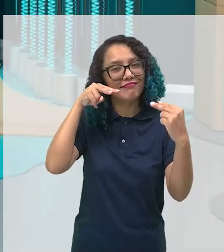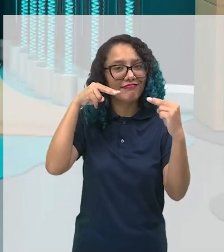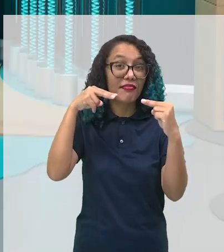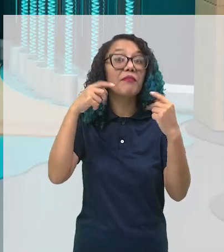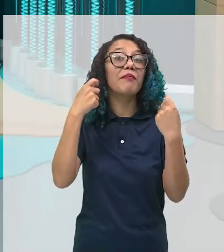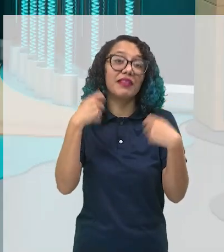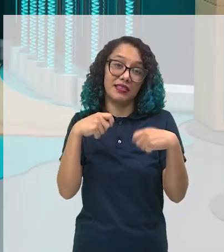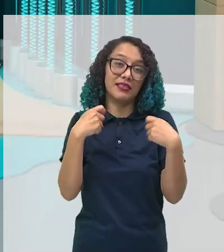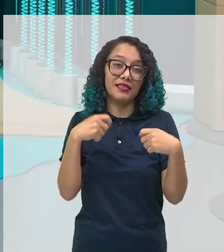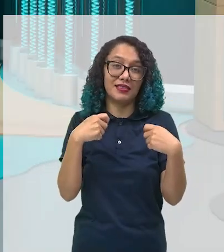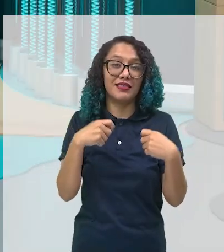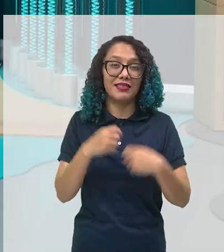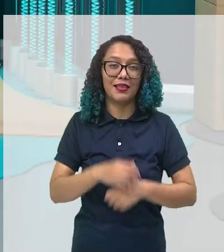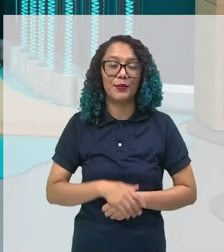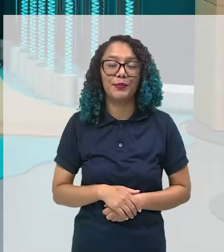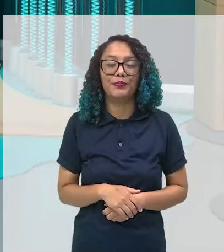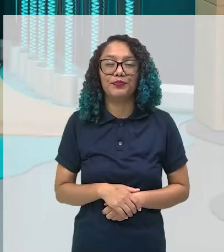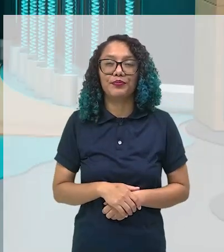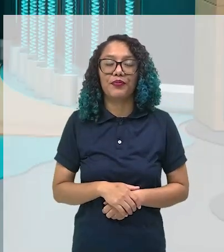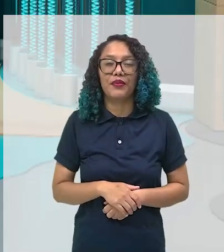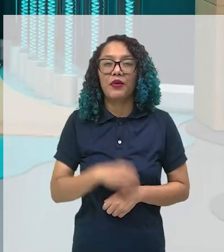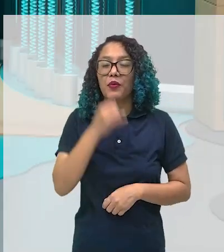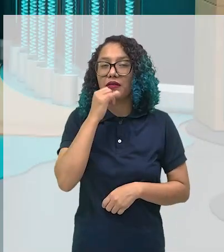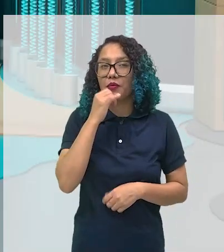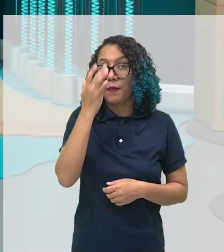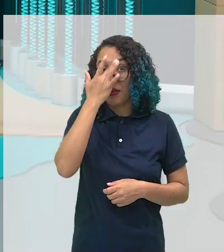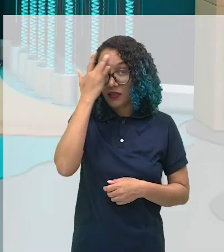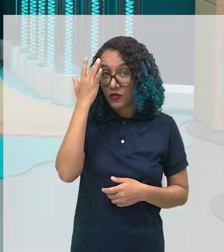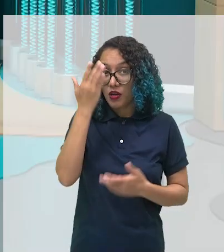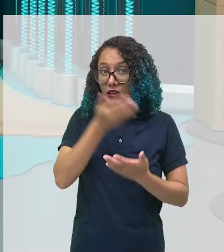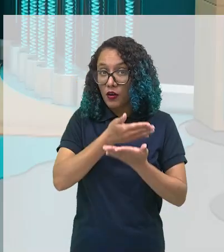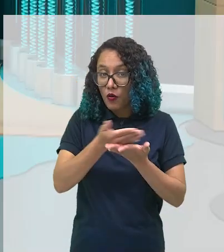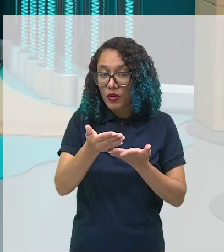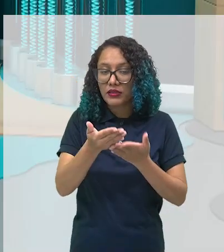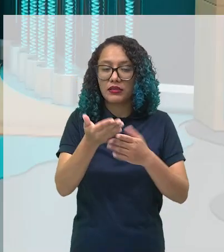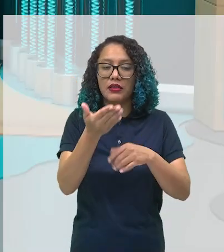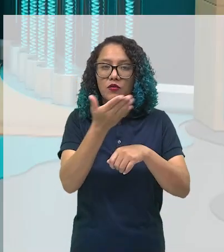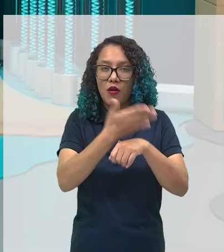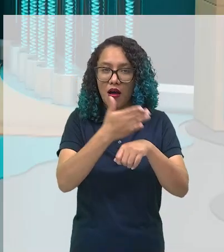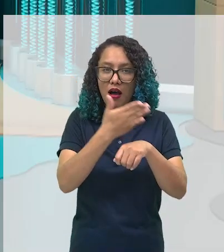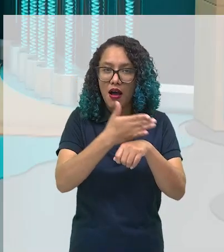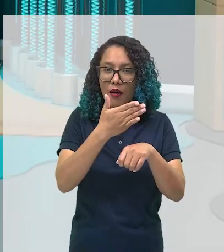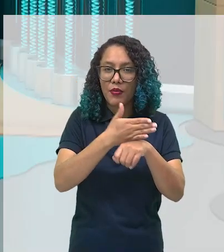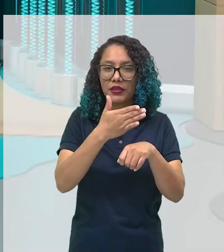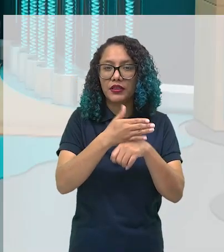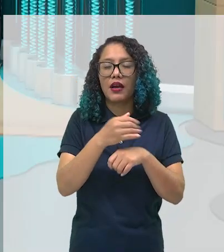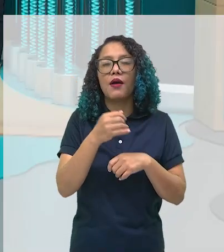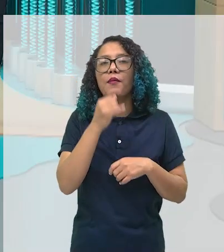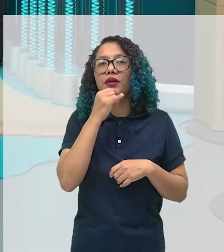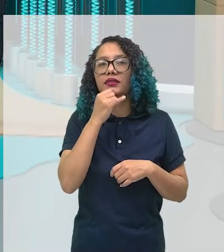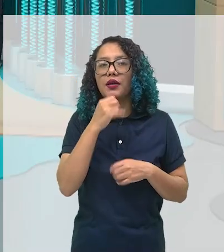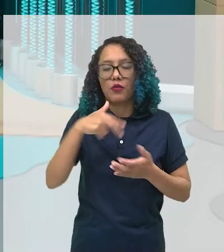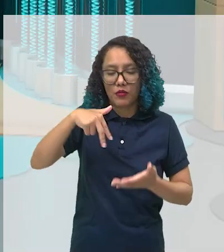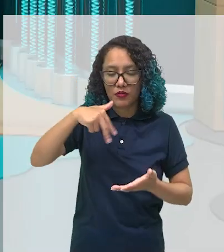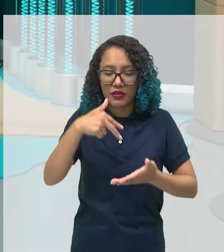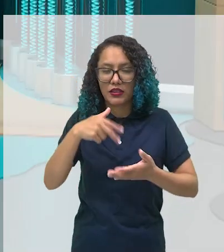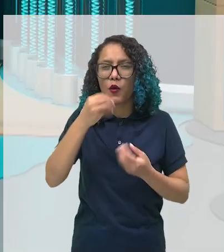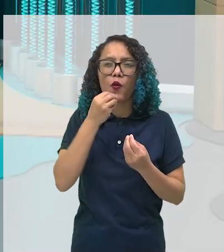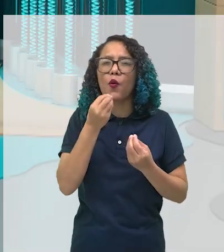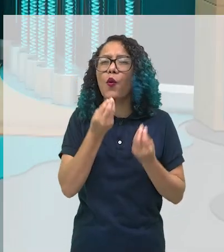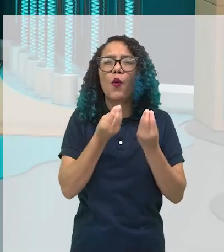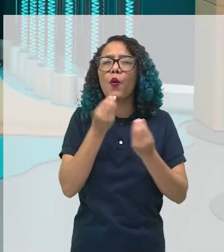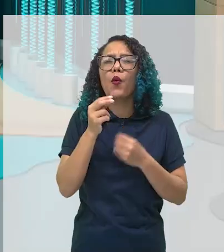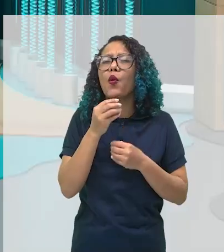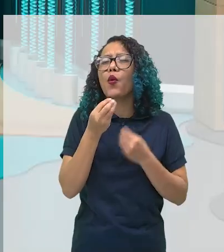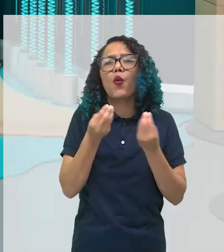mesmo. Geralmente o iniciante, o que ele faz? Ele dança olhando para os pés, né? Vai dançando tanto